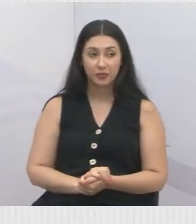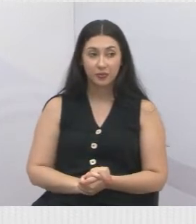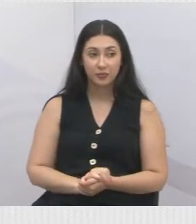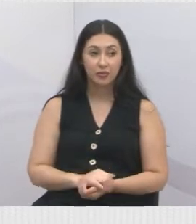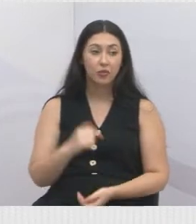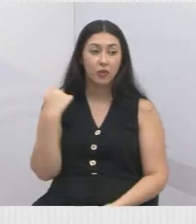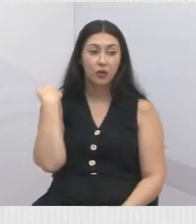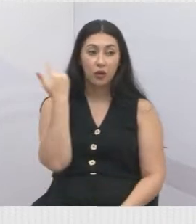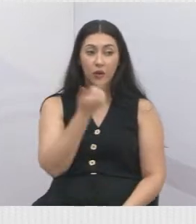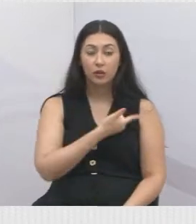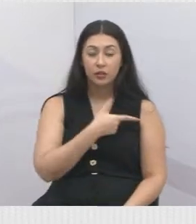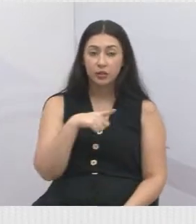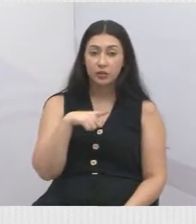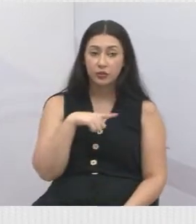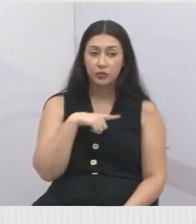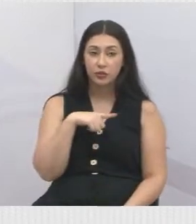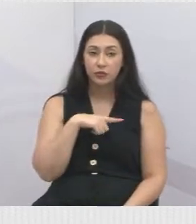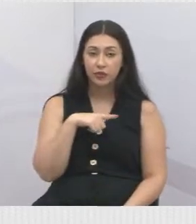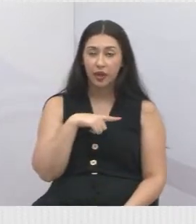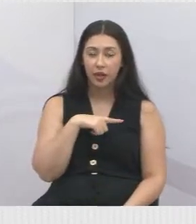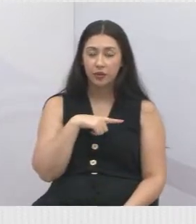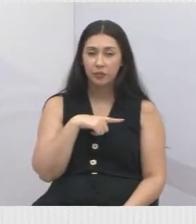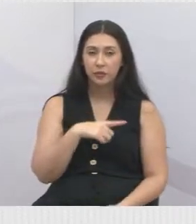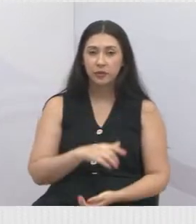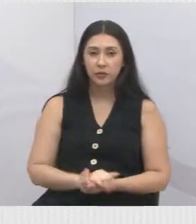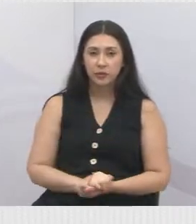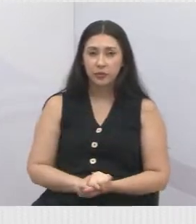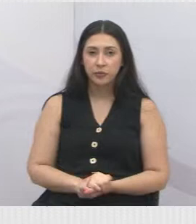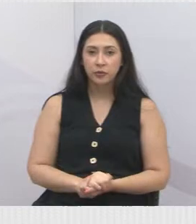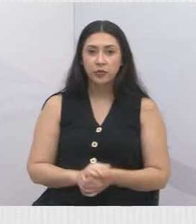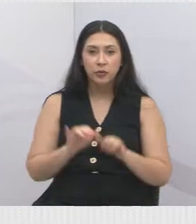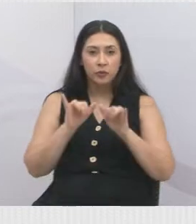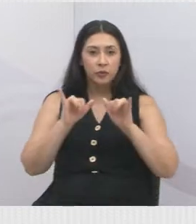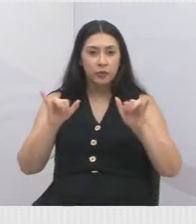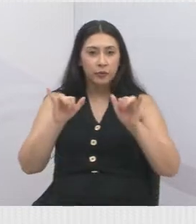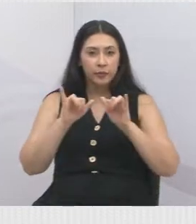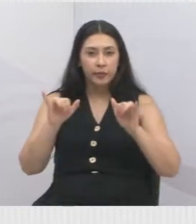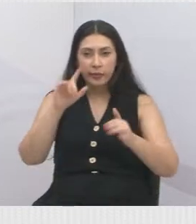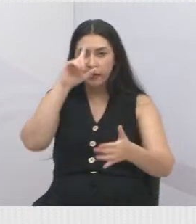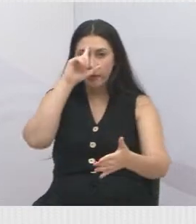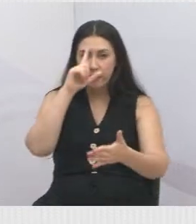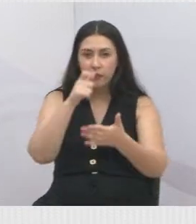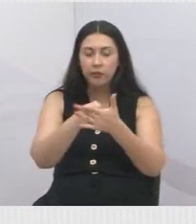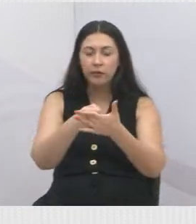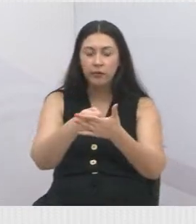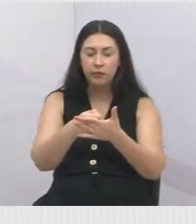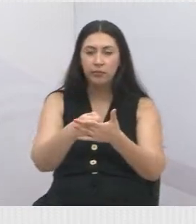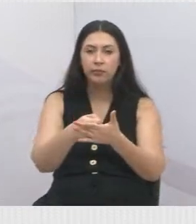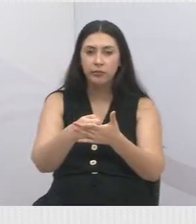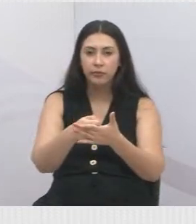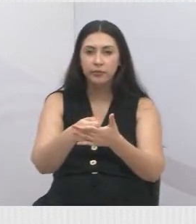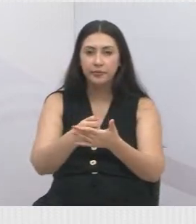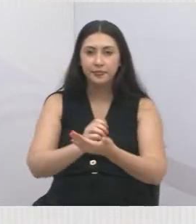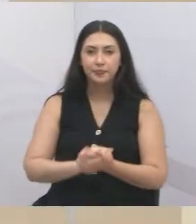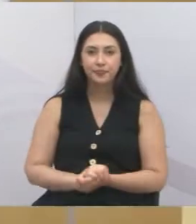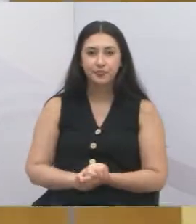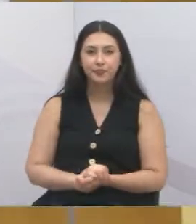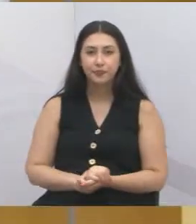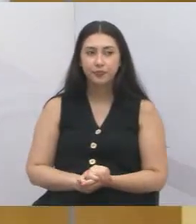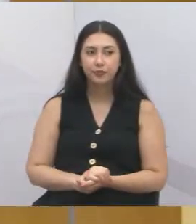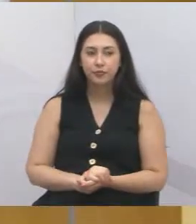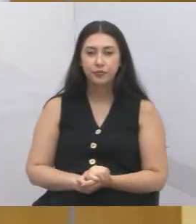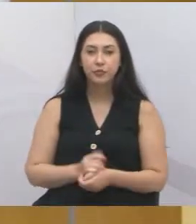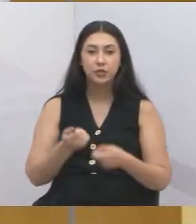Nós tivemos recentemente um comunicado e uma decisão por parte da